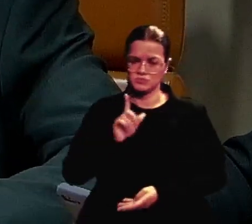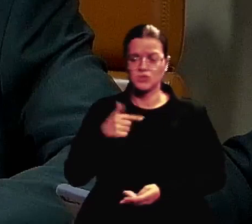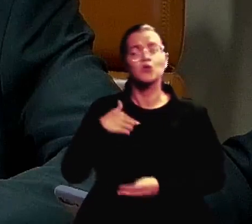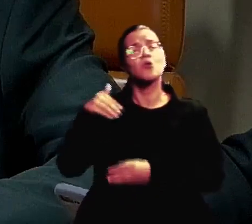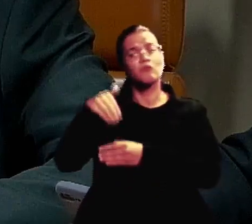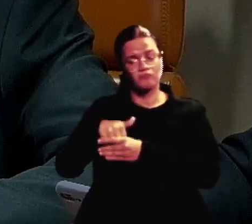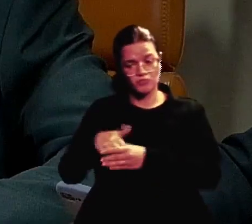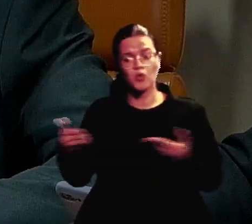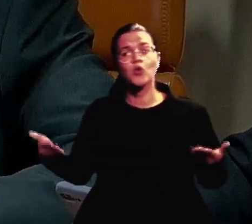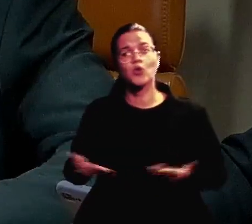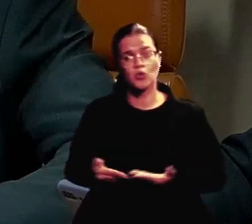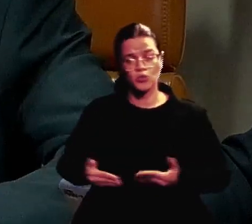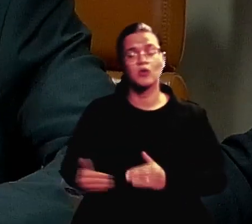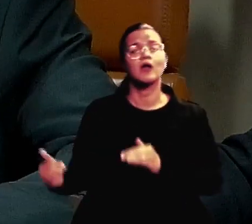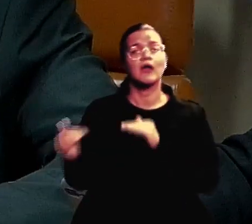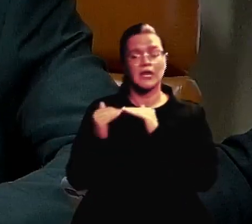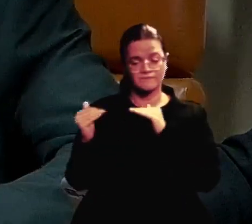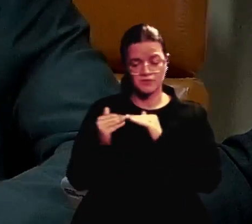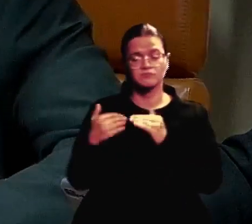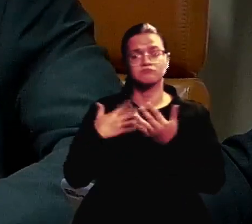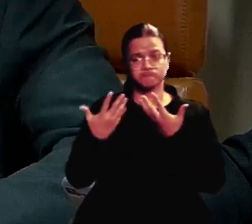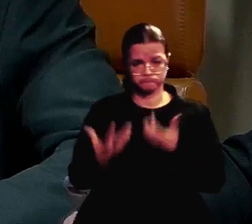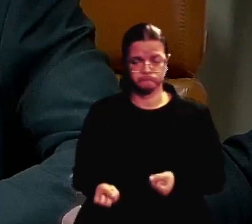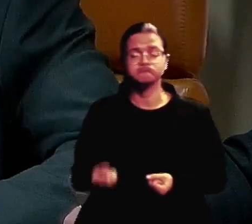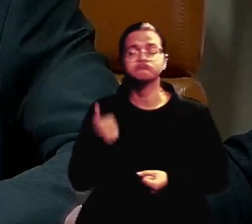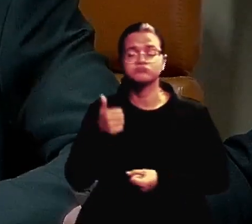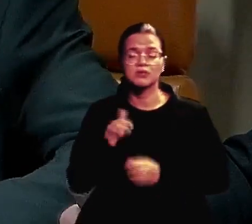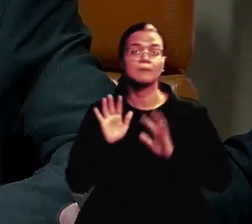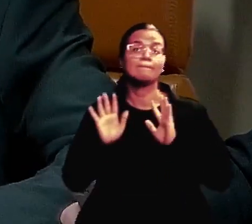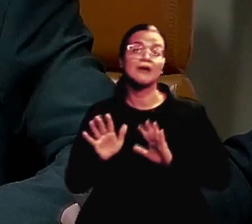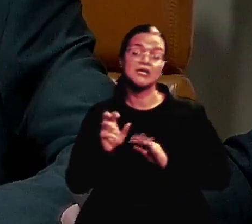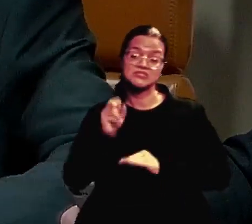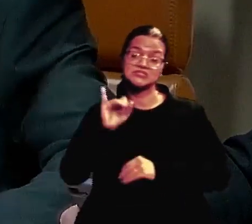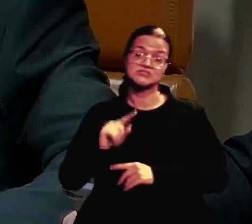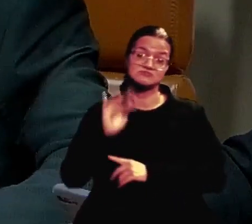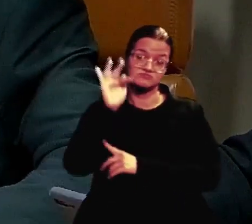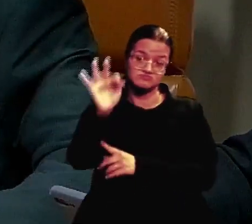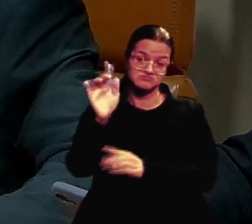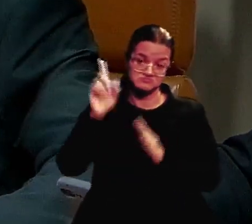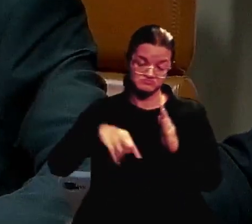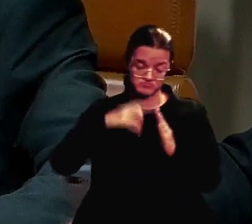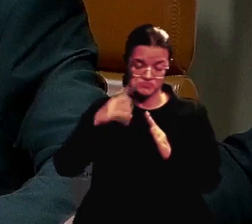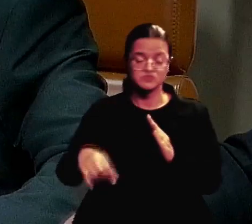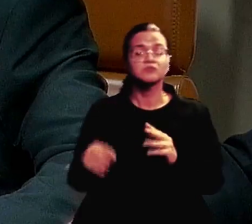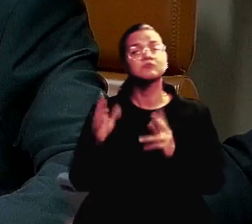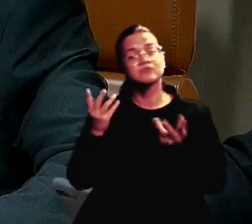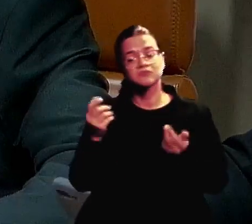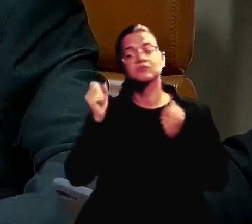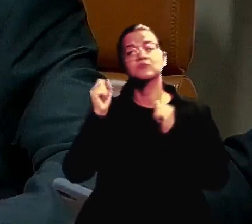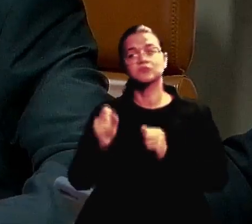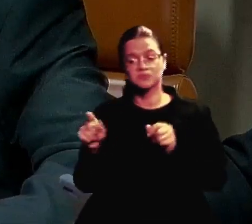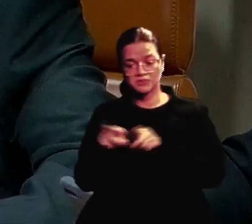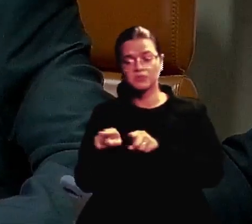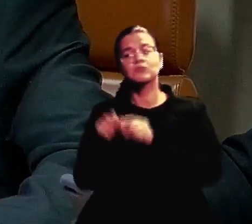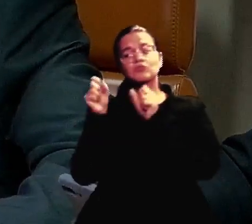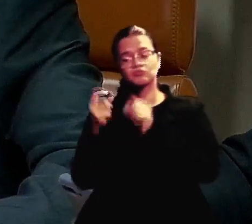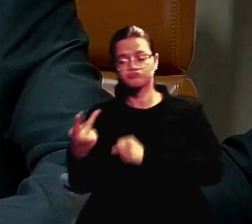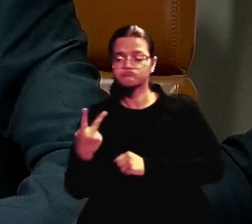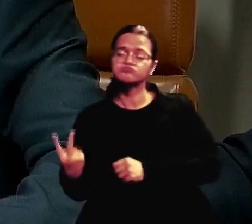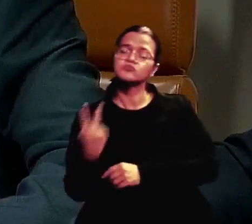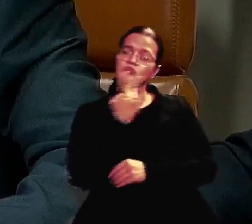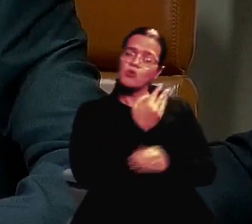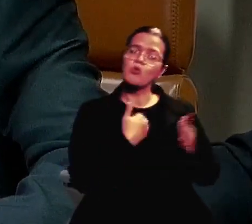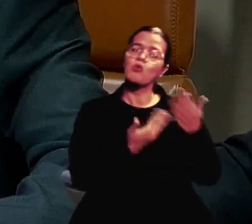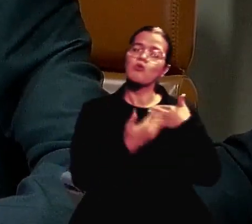eu vou dar o voto aqui, favorável, viu? Mas me coloca à disposição do Henrique para também estar